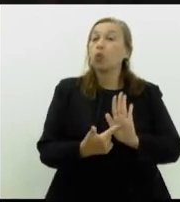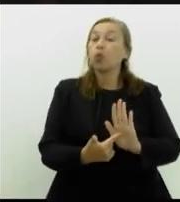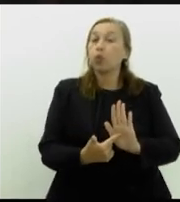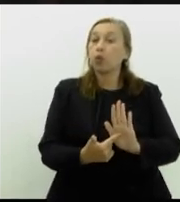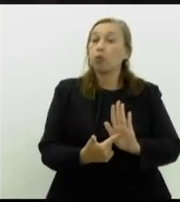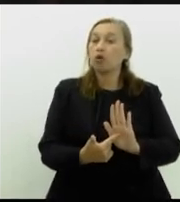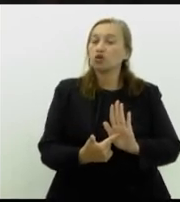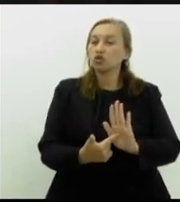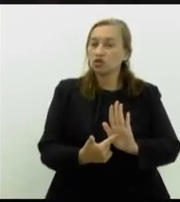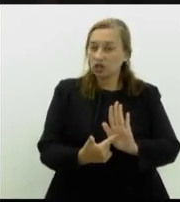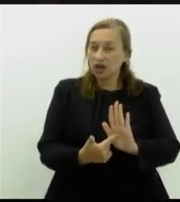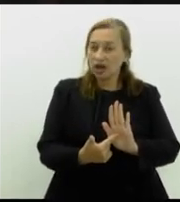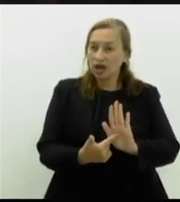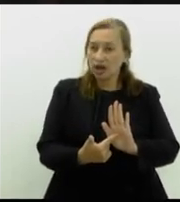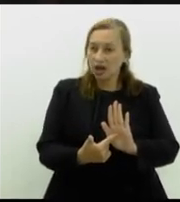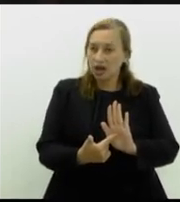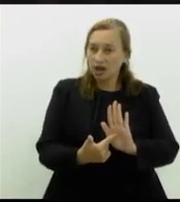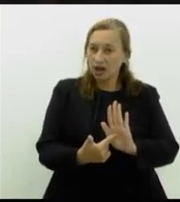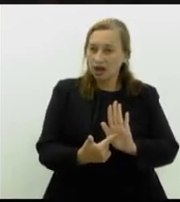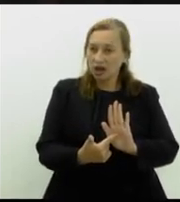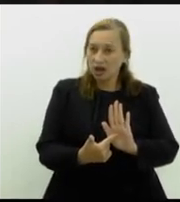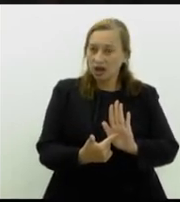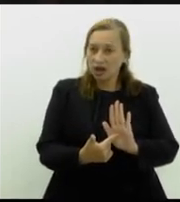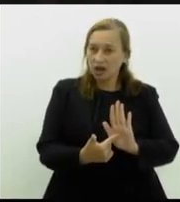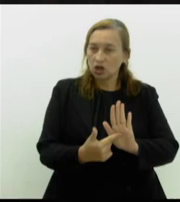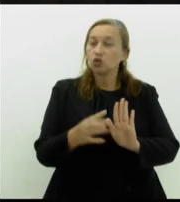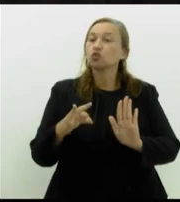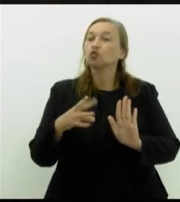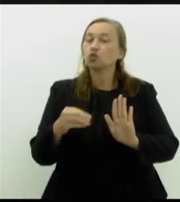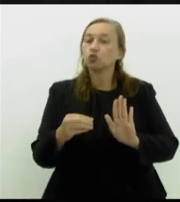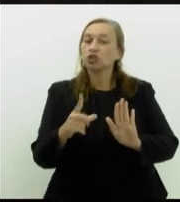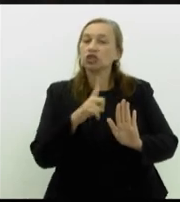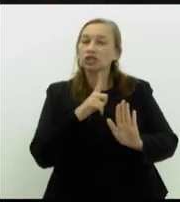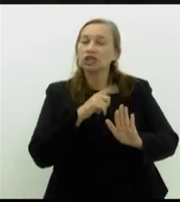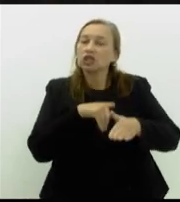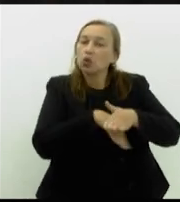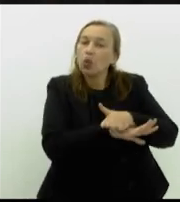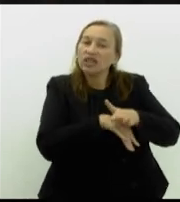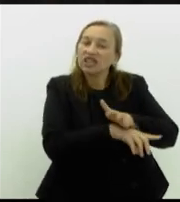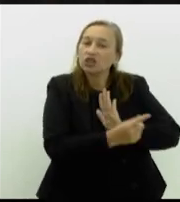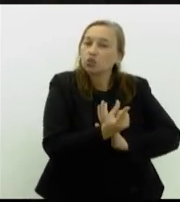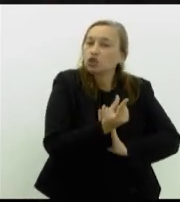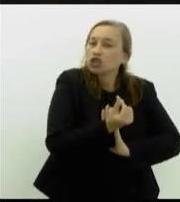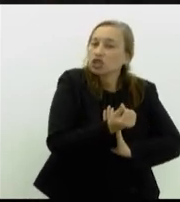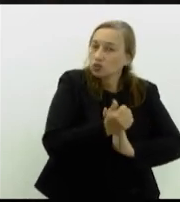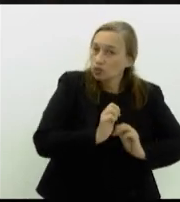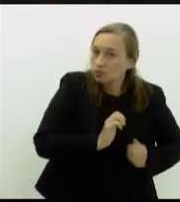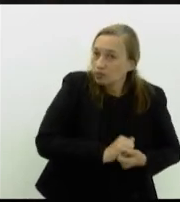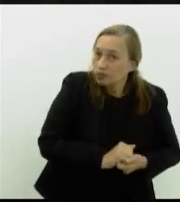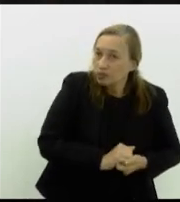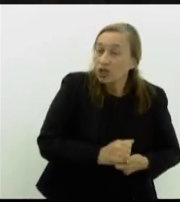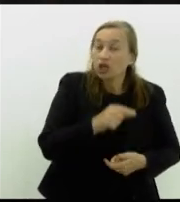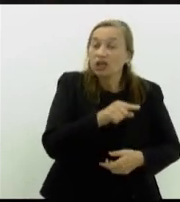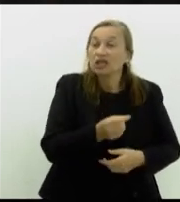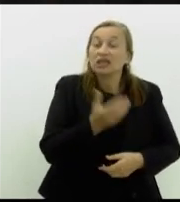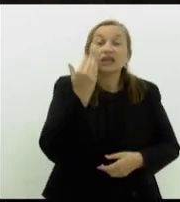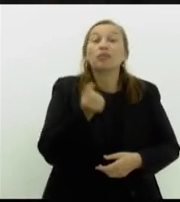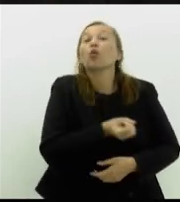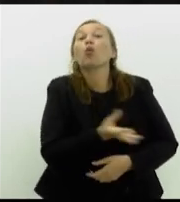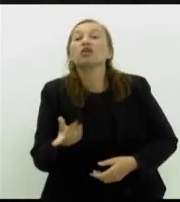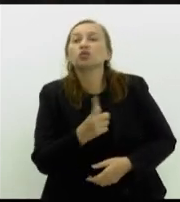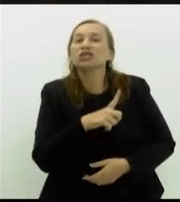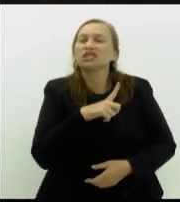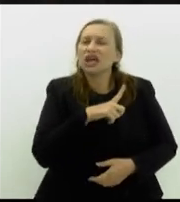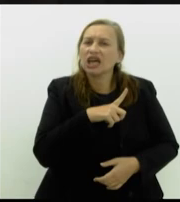de disponibilidade de caixa. Nesse demonstrativo, sabe quanto tem